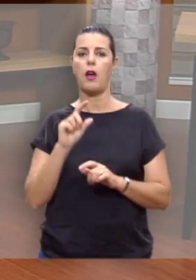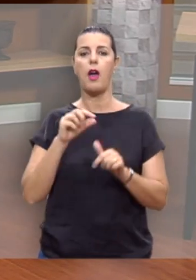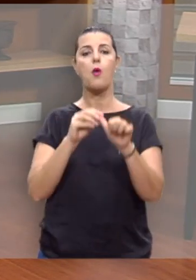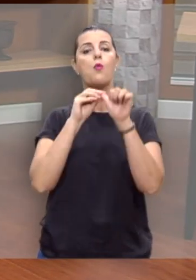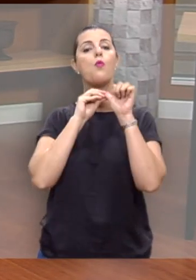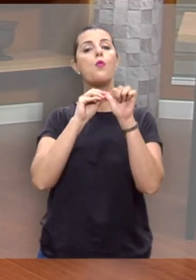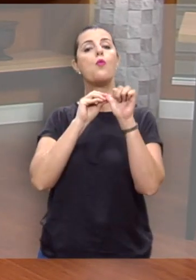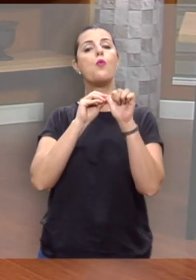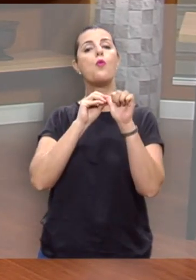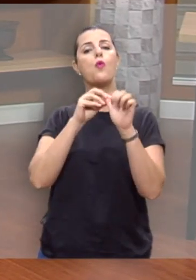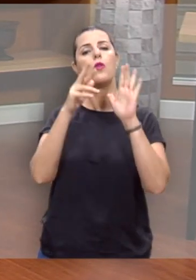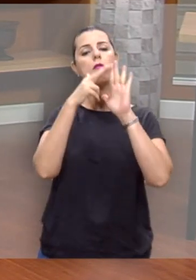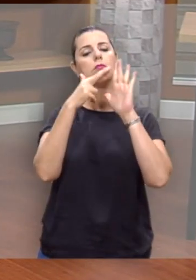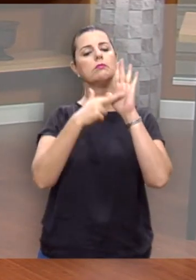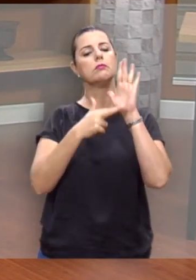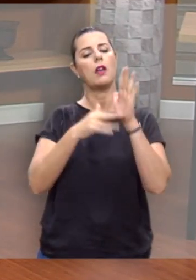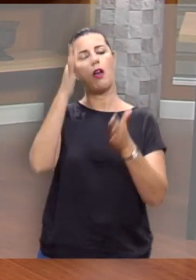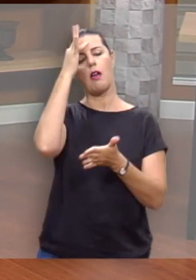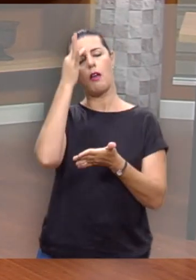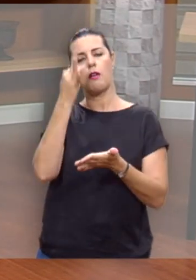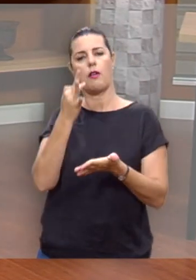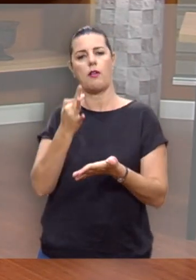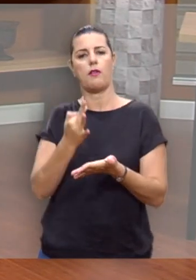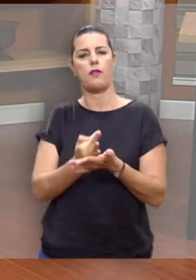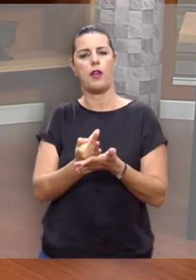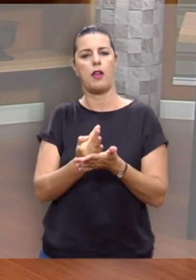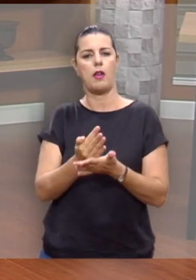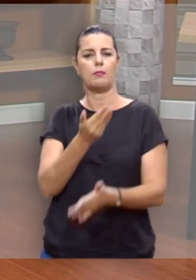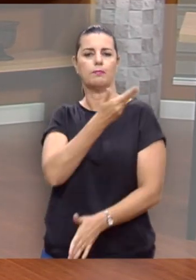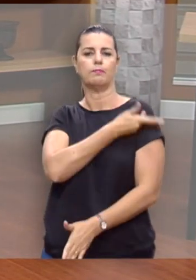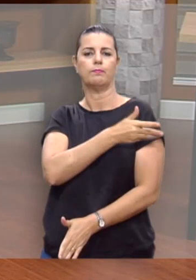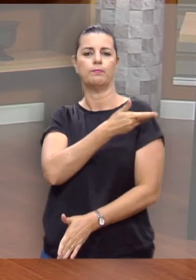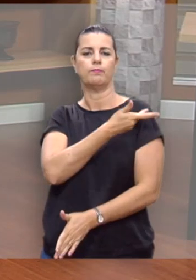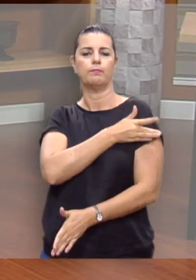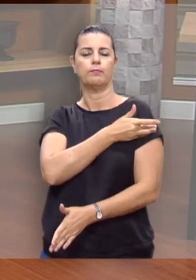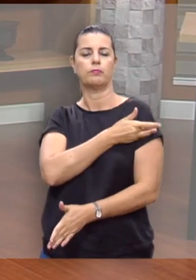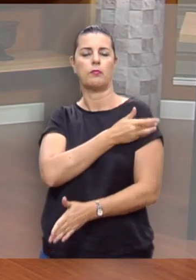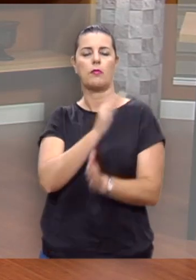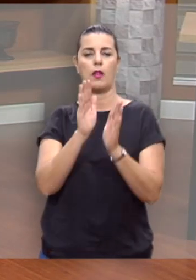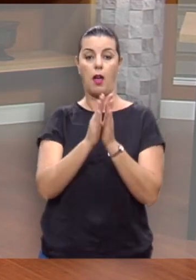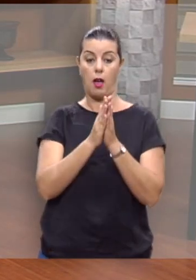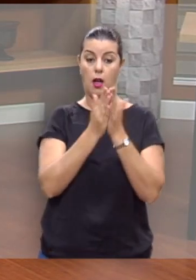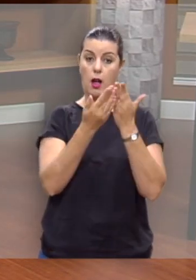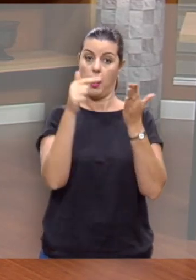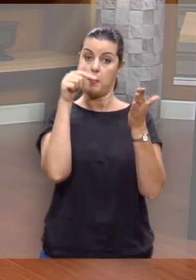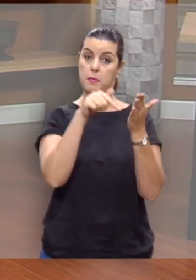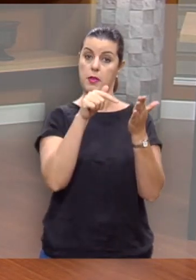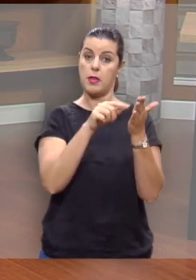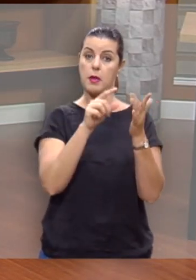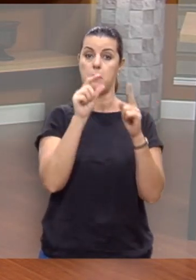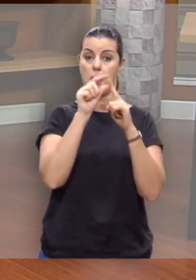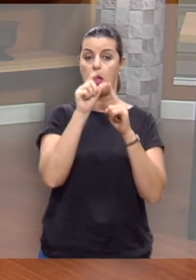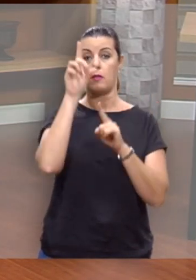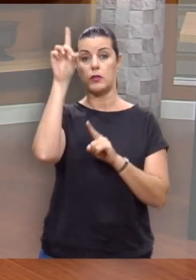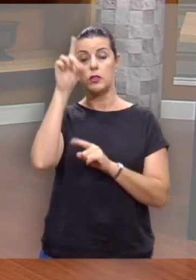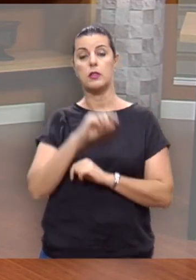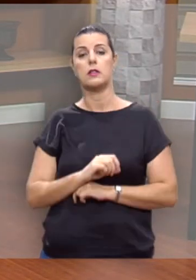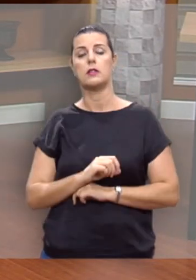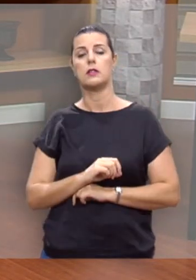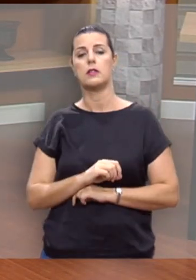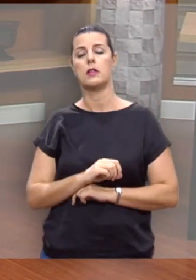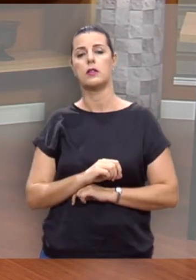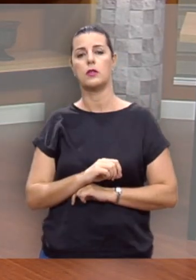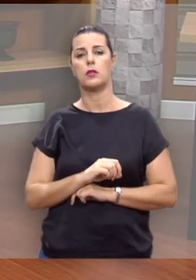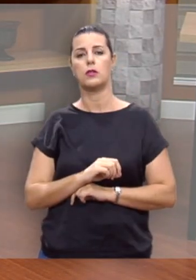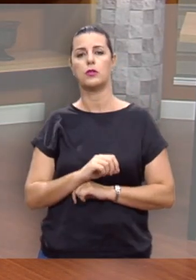nossa única regra de fé e prática. A Bíblia, sendo a palavra de Deus, ela